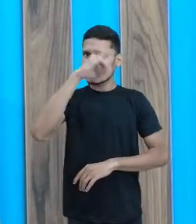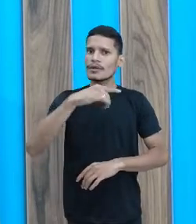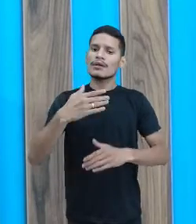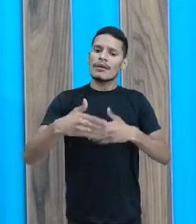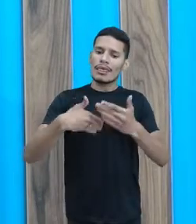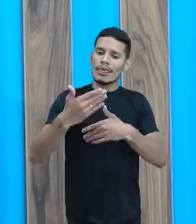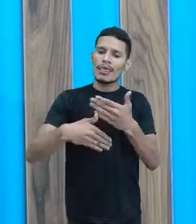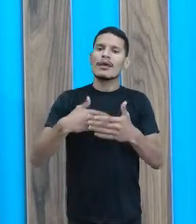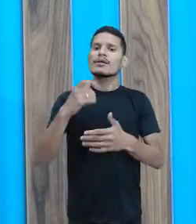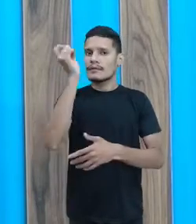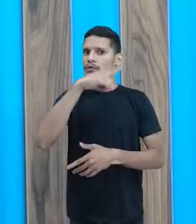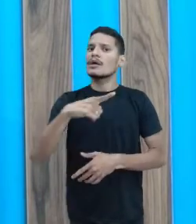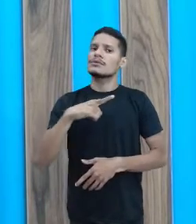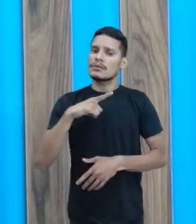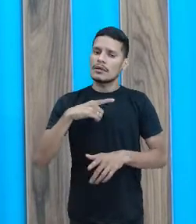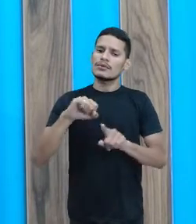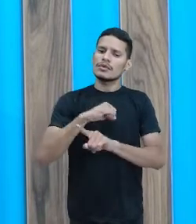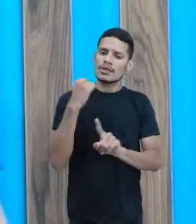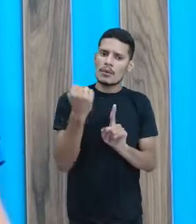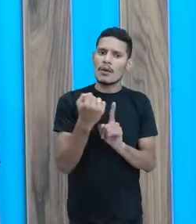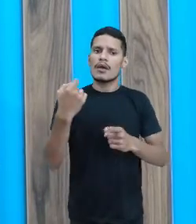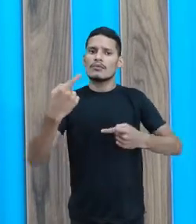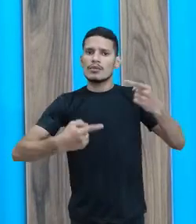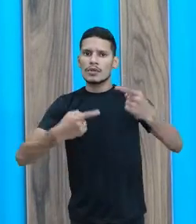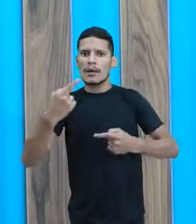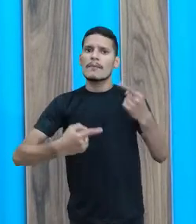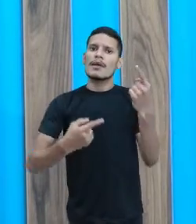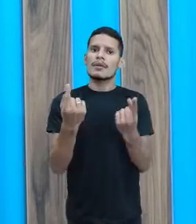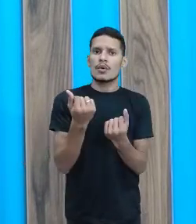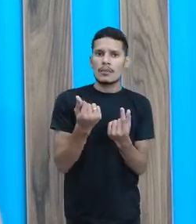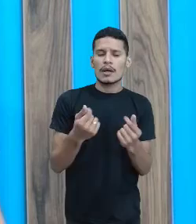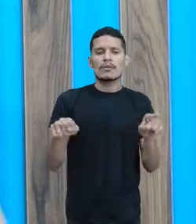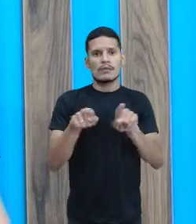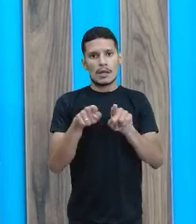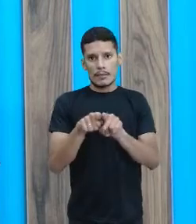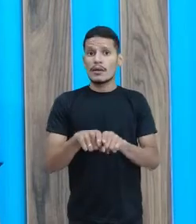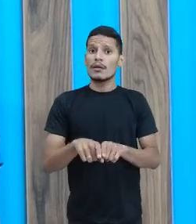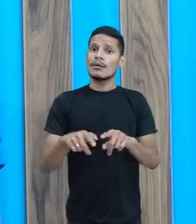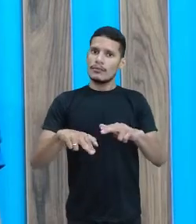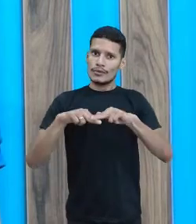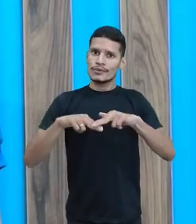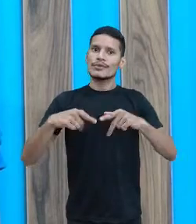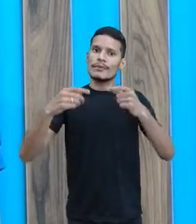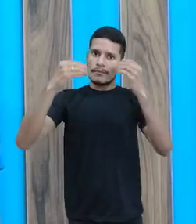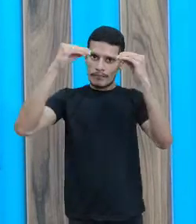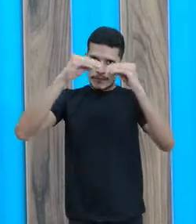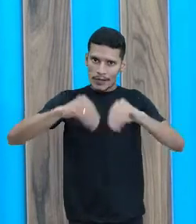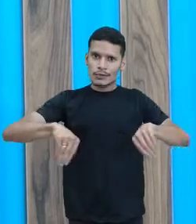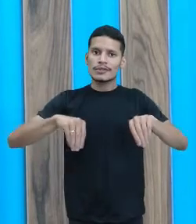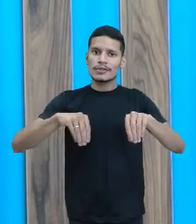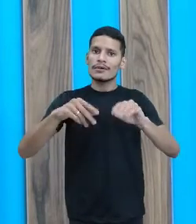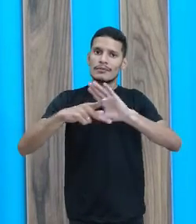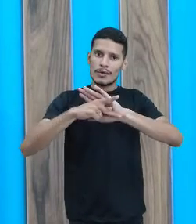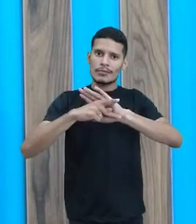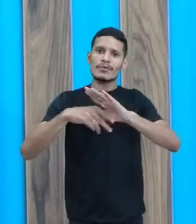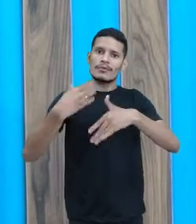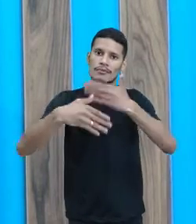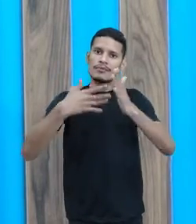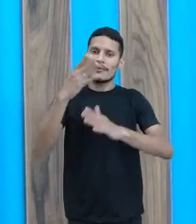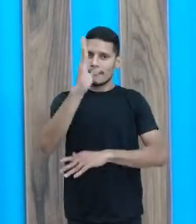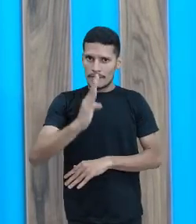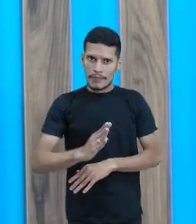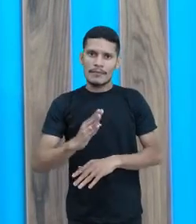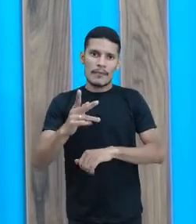se desenvolver, né, socialmente, politicamente, economicamente. Né, isso realmente prejudica o desenvolvimento de um país. Tá bom? Bom,